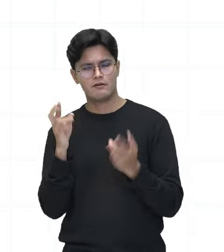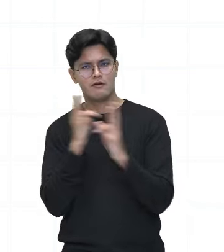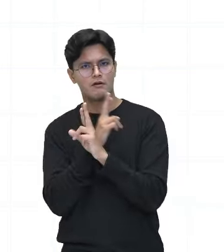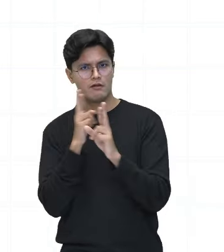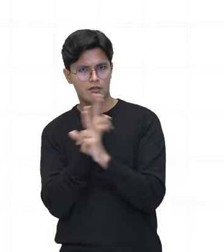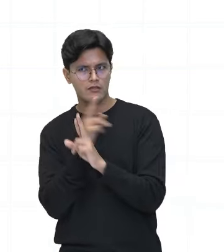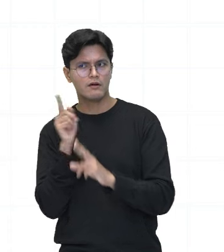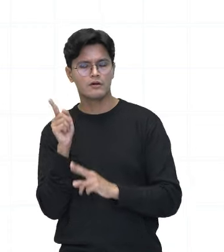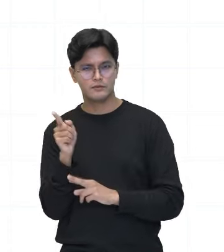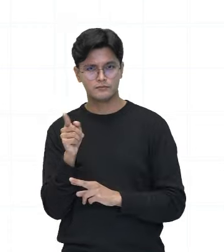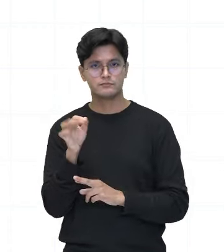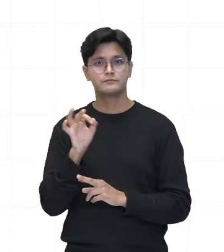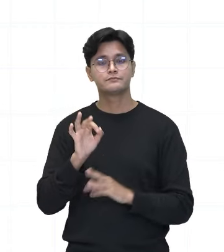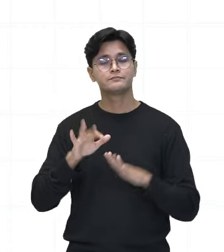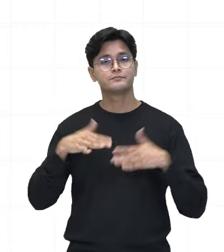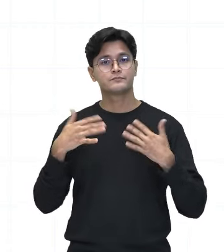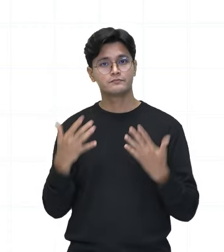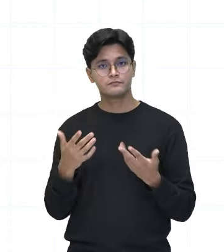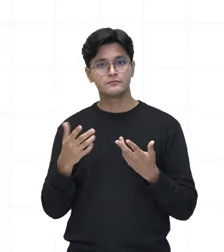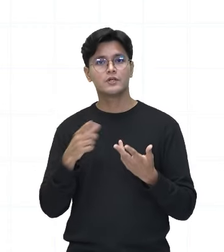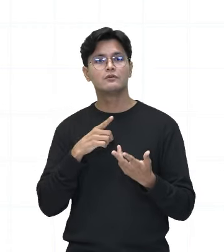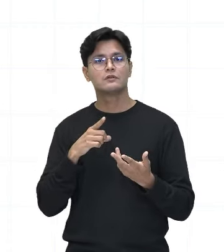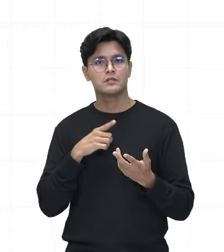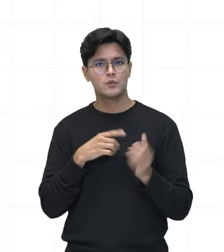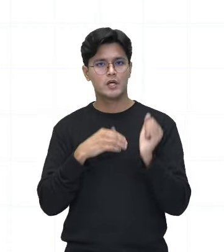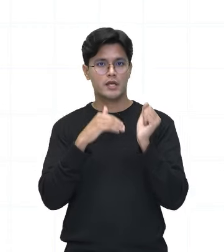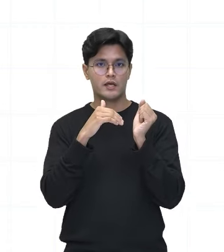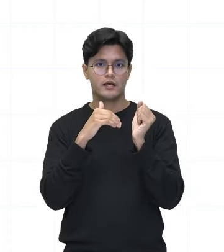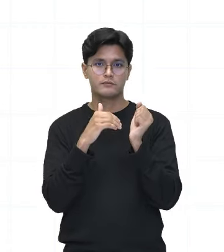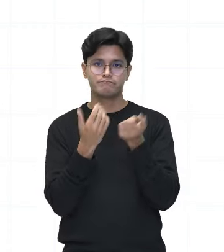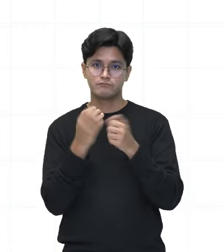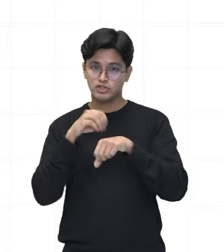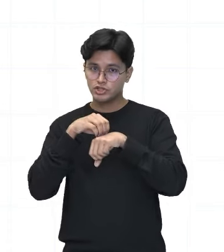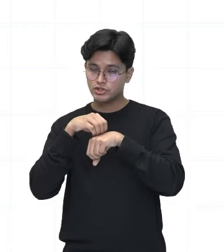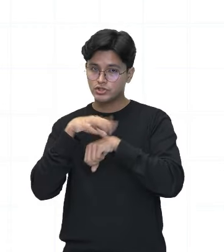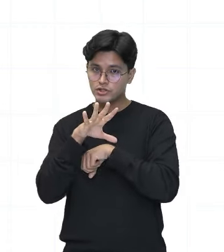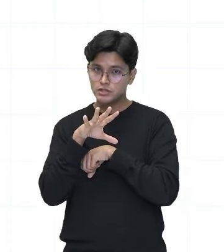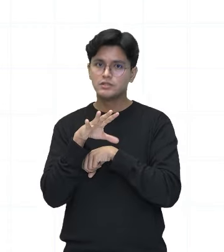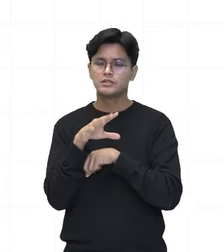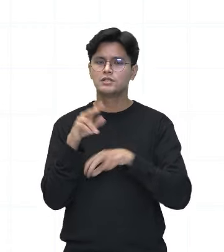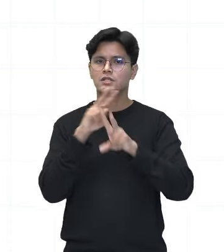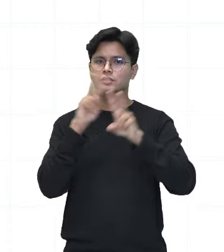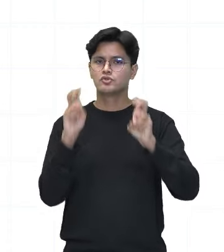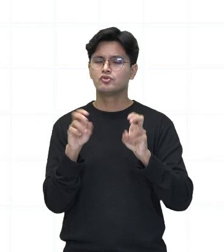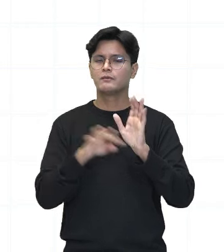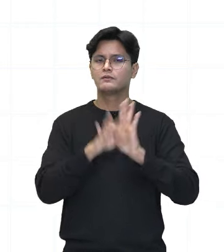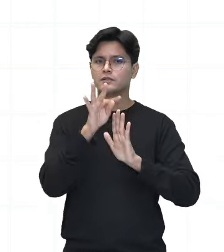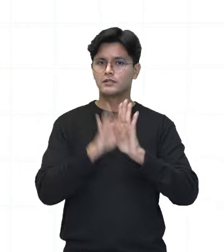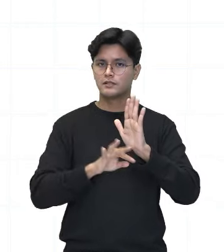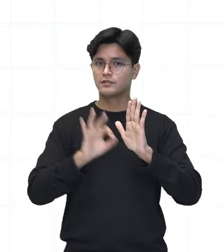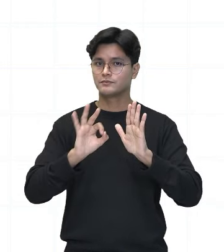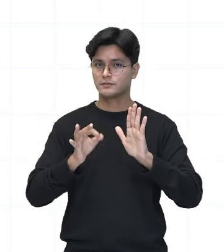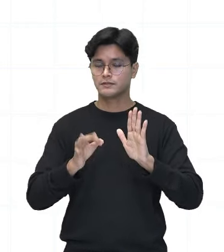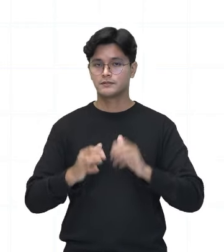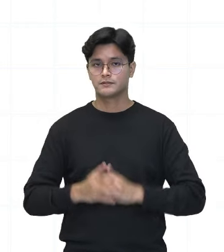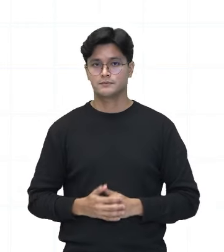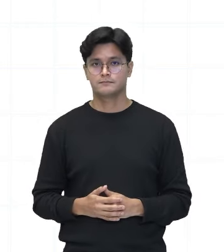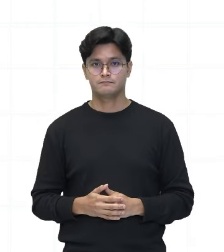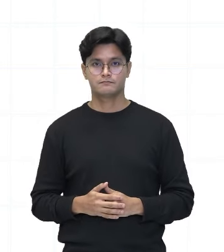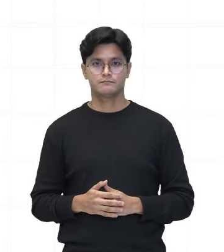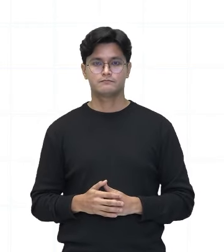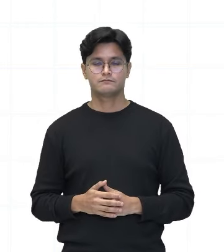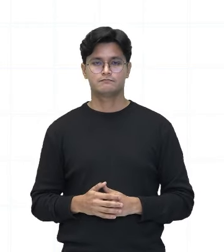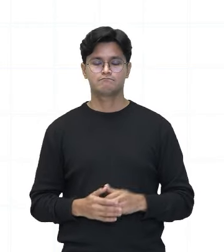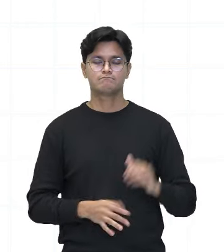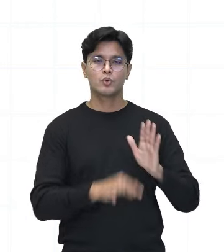cognata. Então, você já tem uma pista, já tem uma indicação sobre o que o texto está querendo falar para você. Então, vamos lá, vamos ao nosso